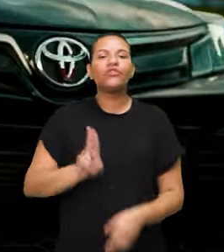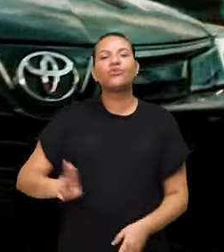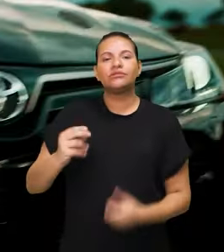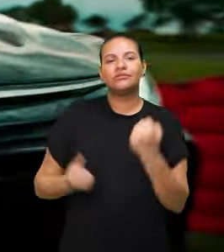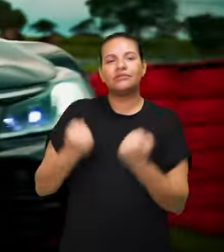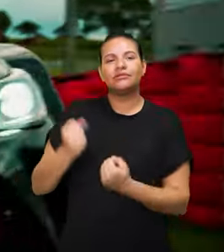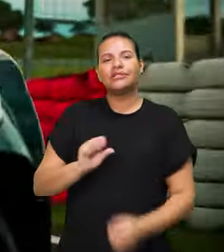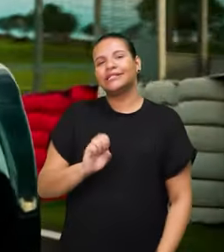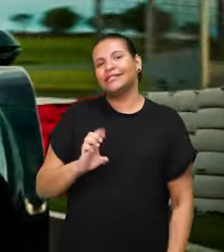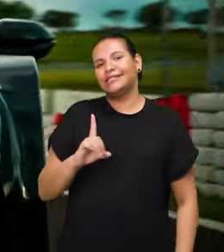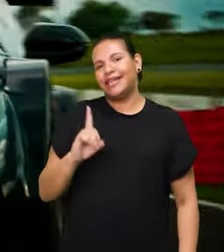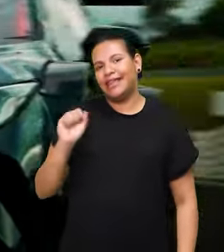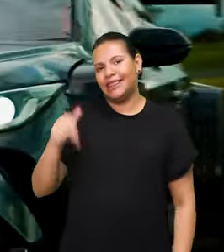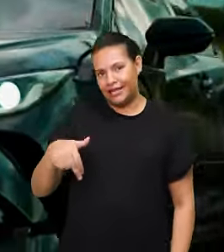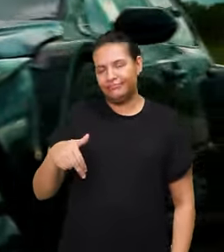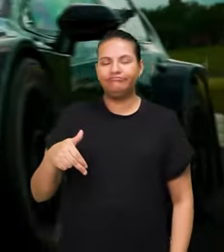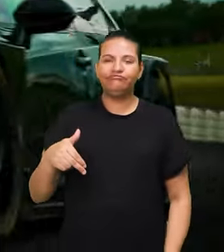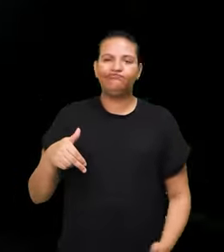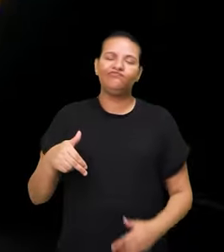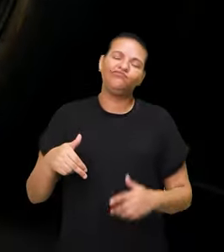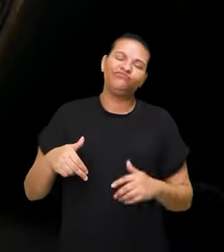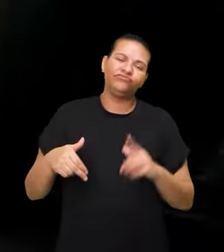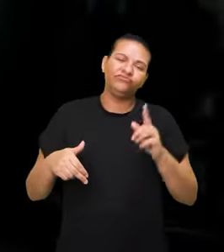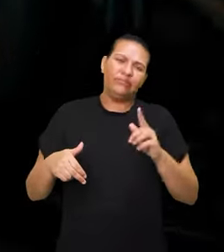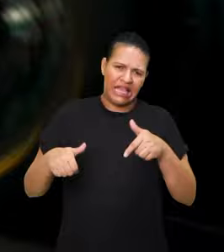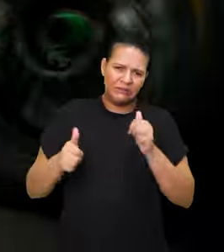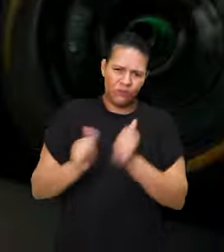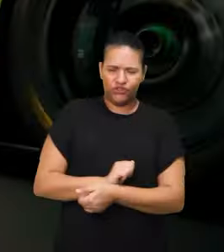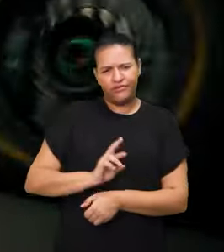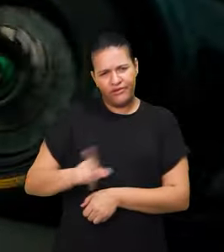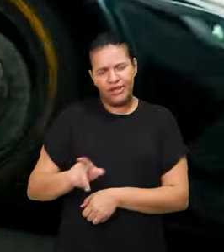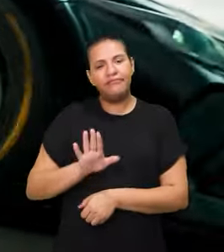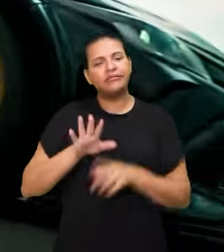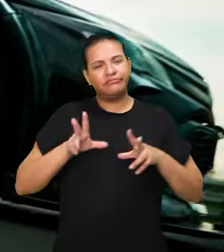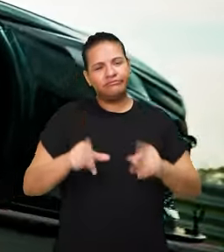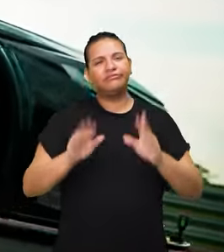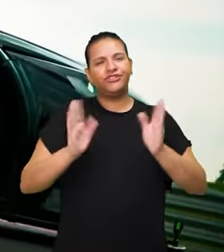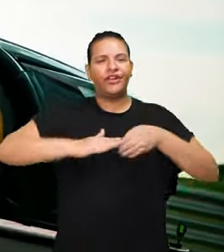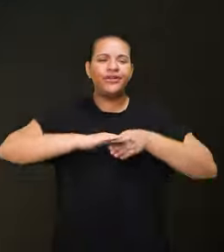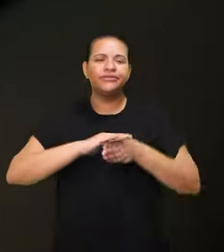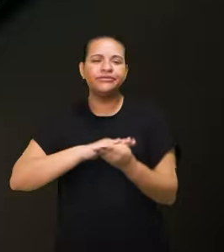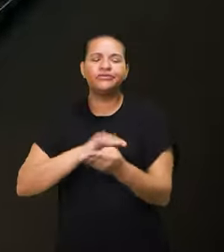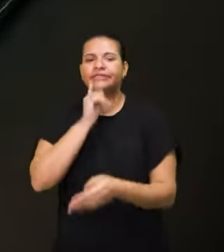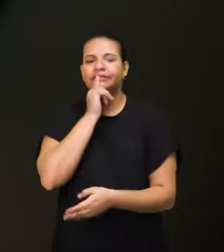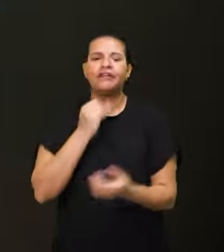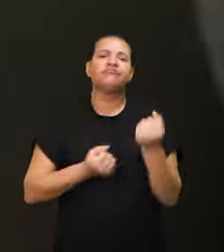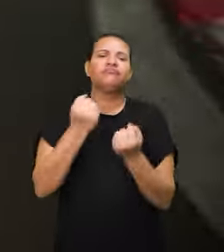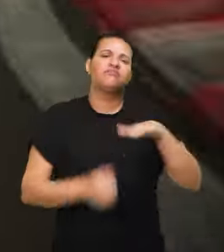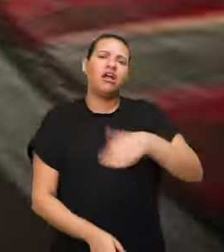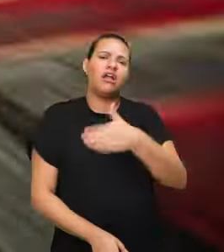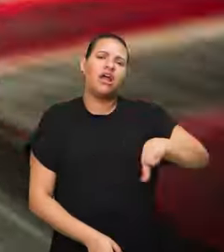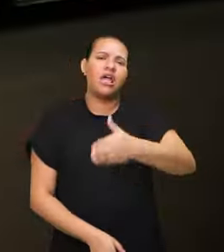exemplo de Sedan eh não necessariamente Sedan é um carro esportivo mas todo mundo já se acostumou a ver um